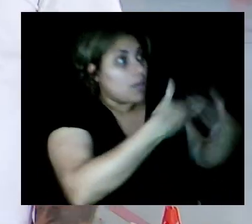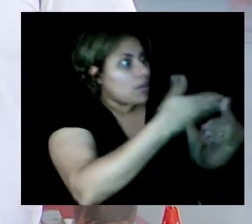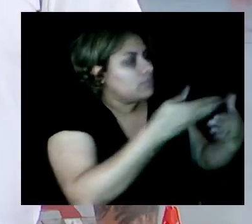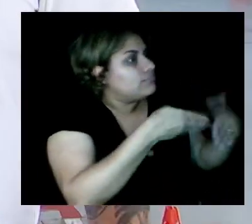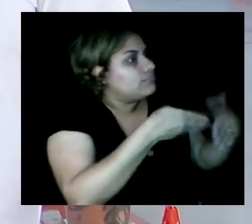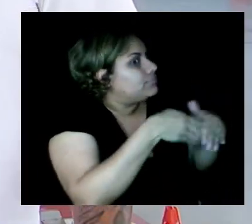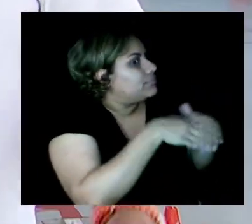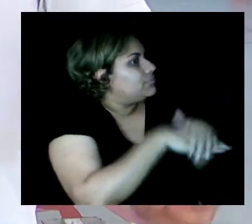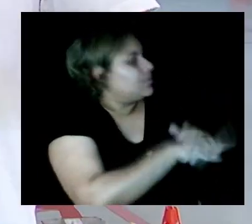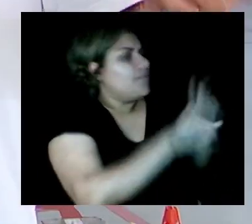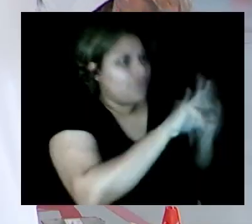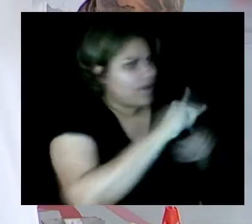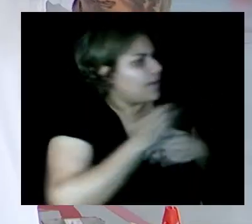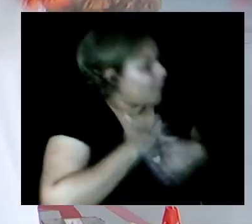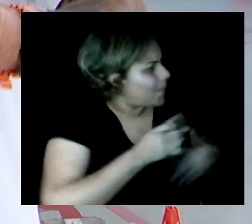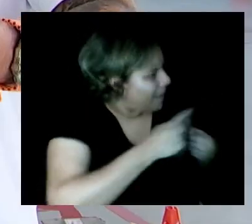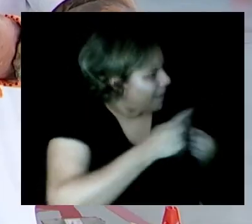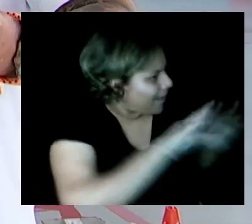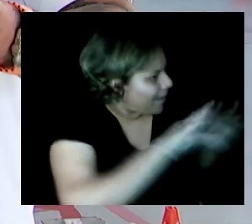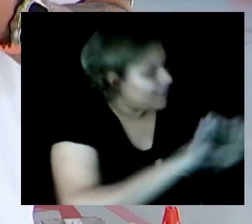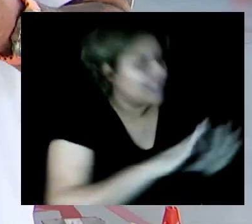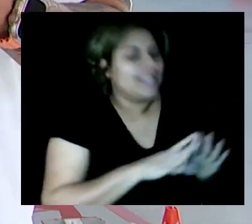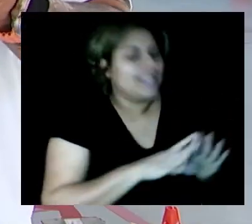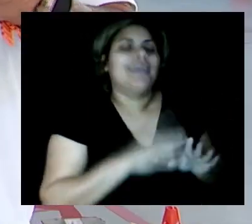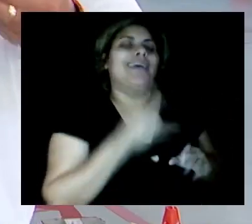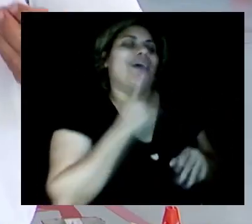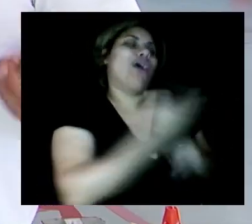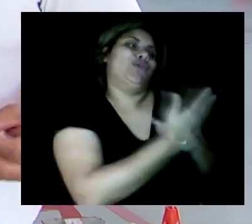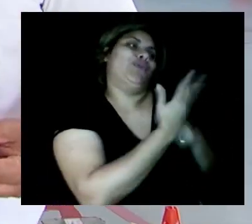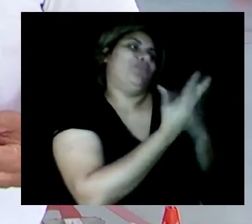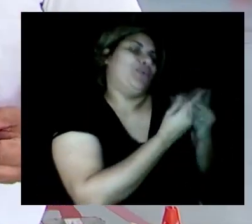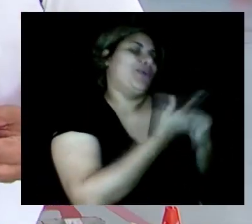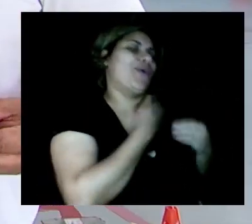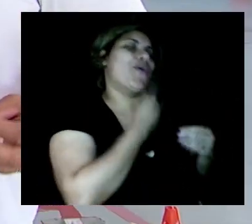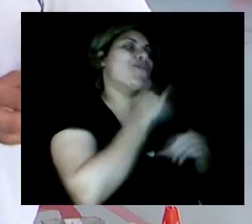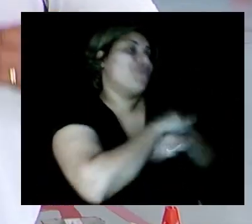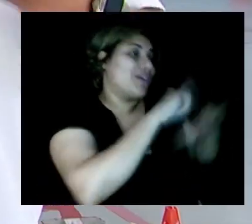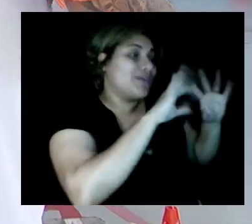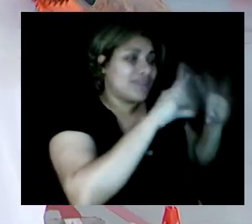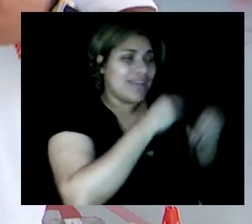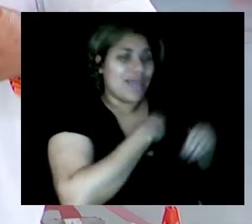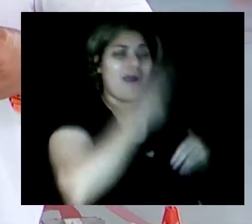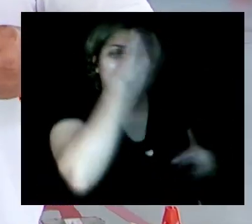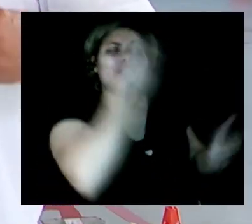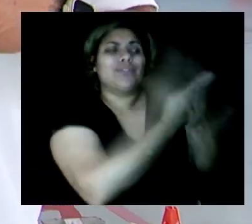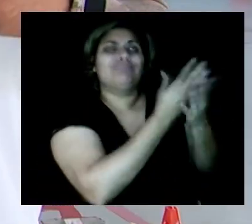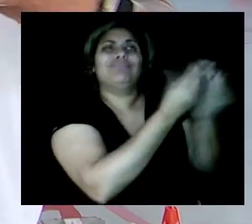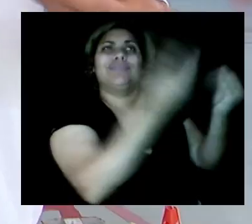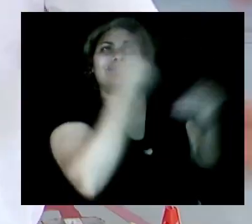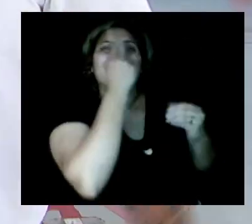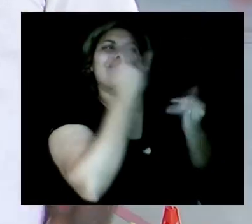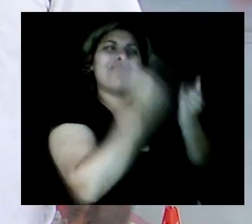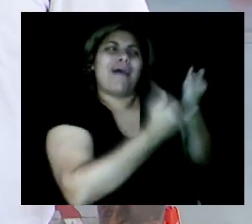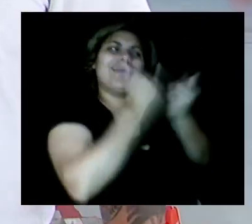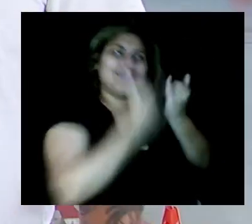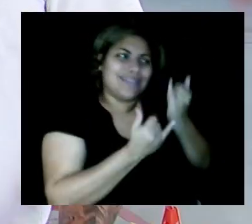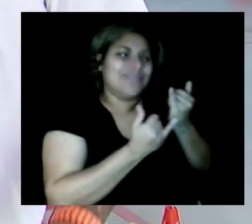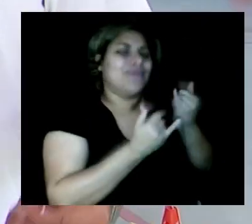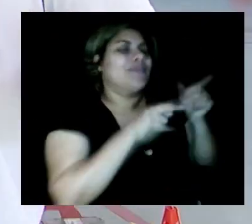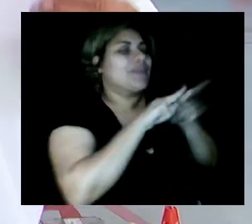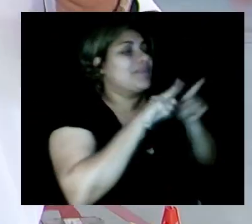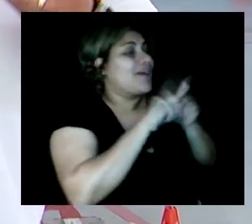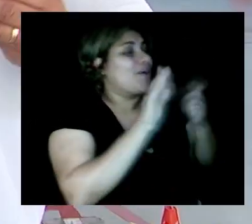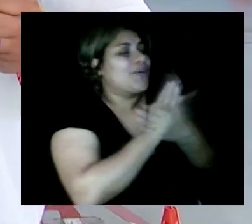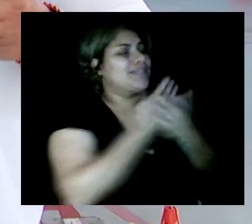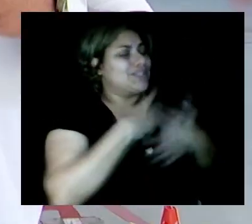falo para todos vocês, eu acredito que tenha muita gente parecida comigo que ainda não recebeu o diagnóstico e está no sofrimento a vida inteira.